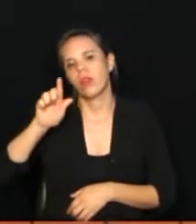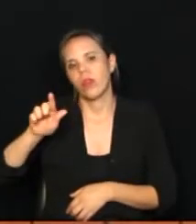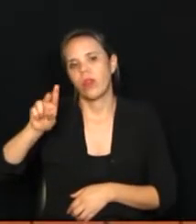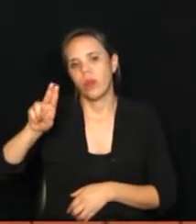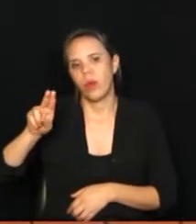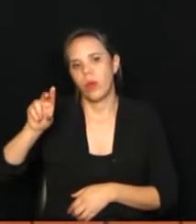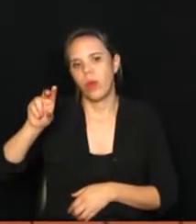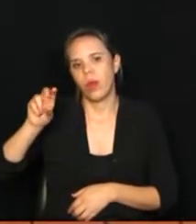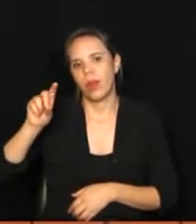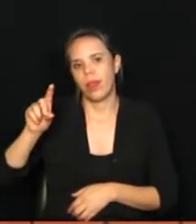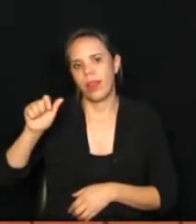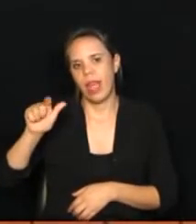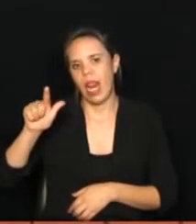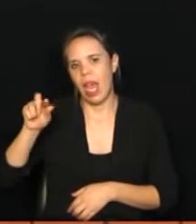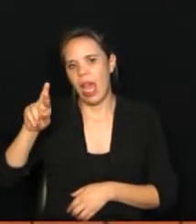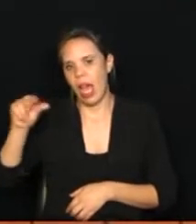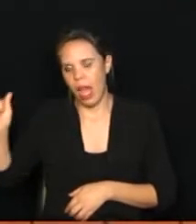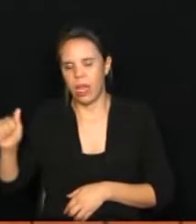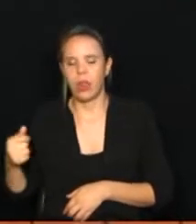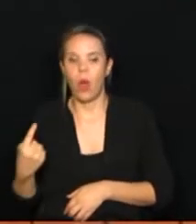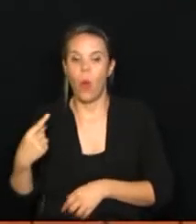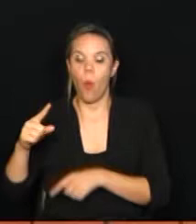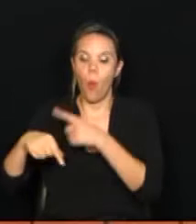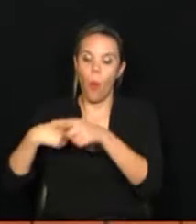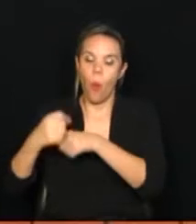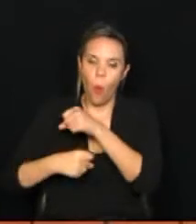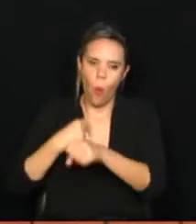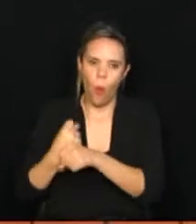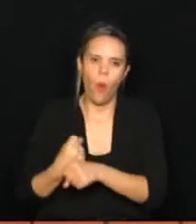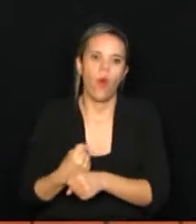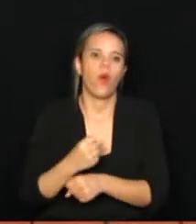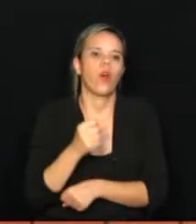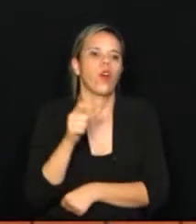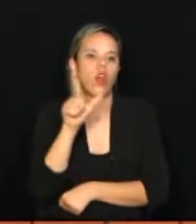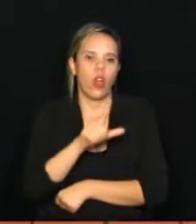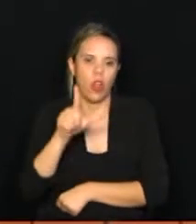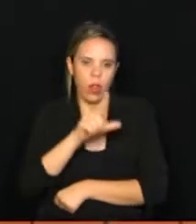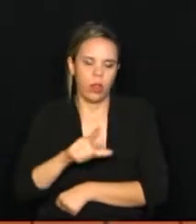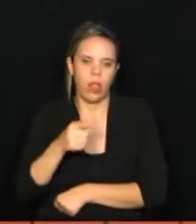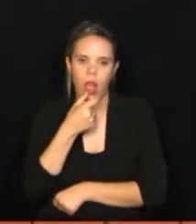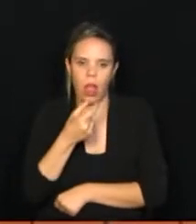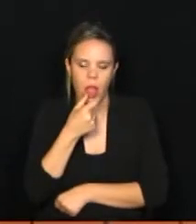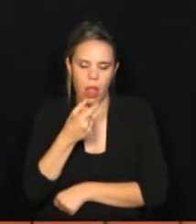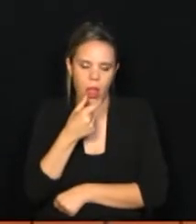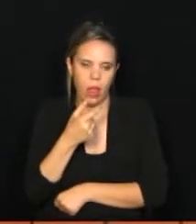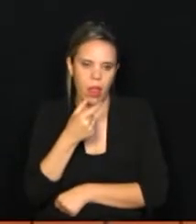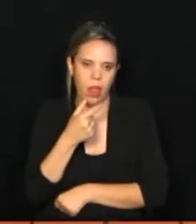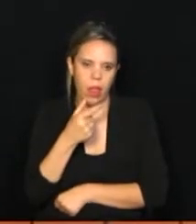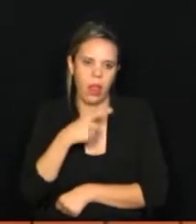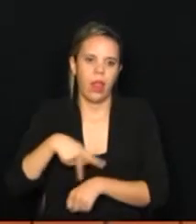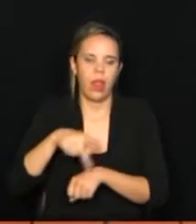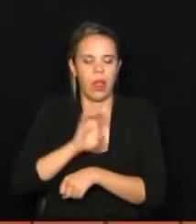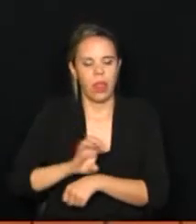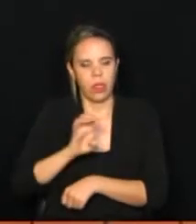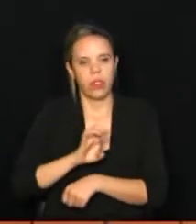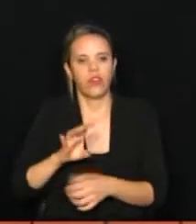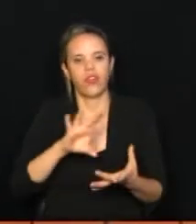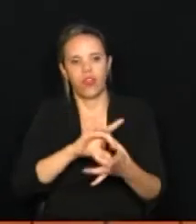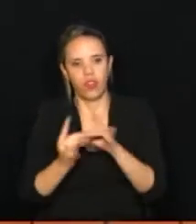ano seguinte você disputou em Londres, em 2012, os Jogos Olímpicos. Como é que foi?